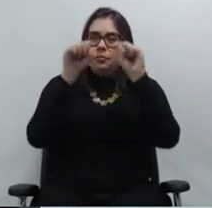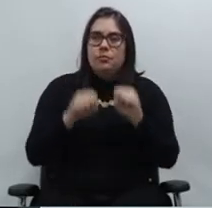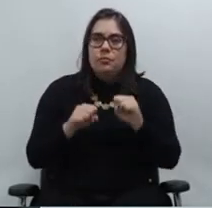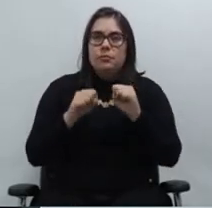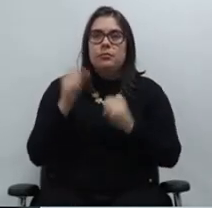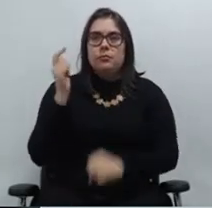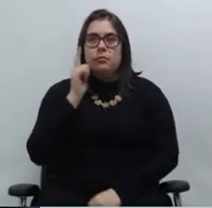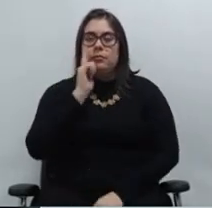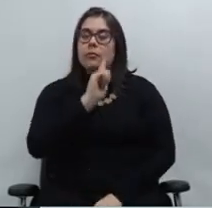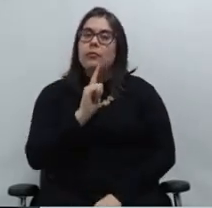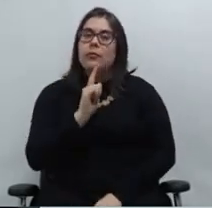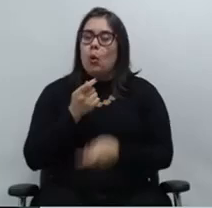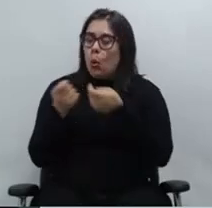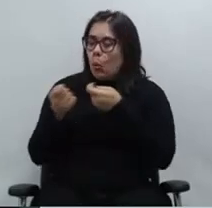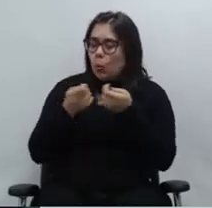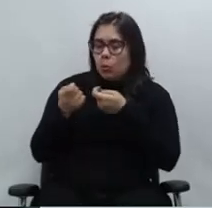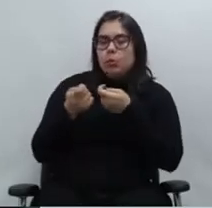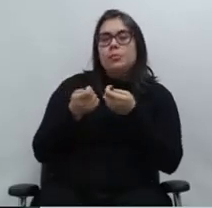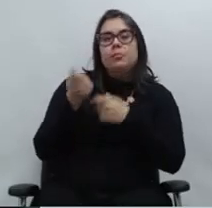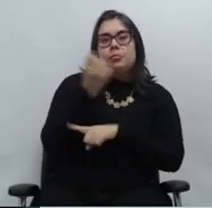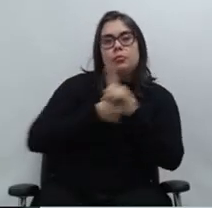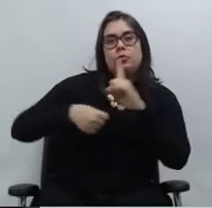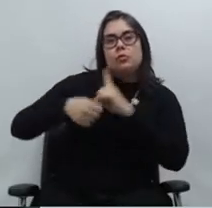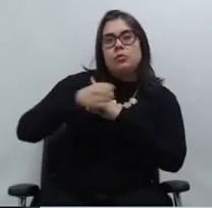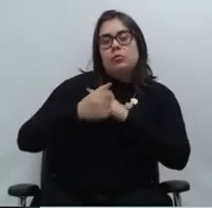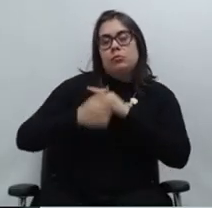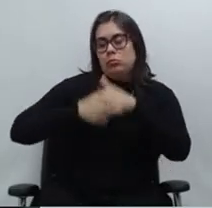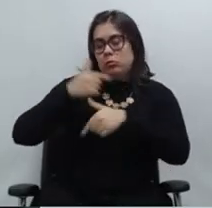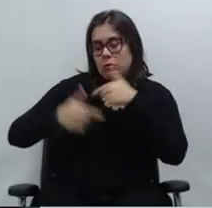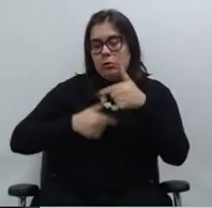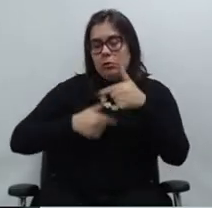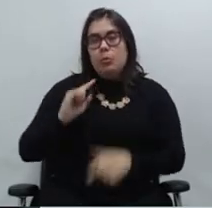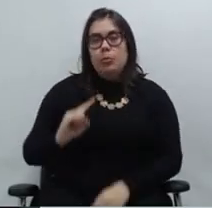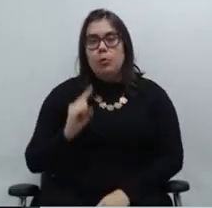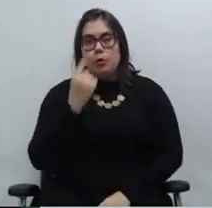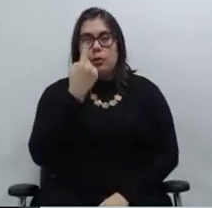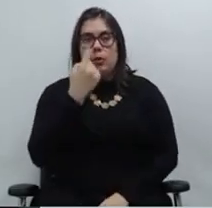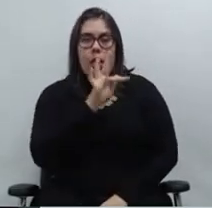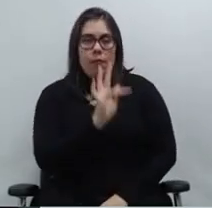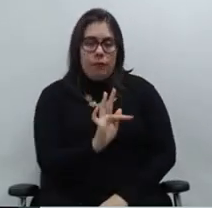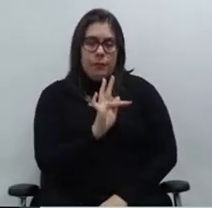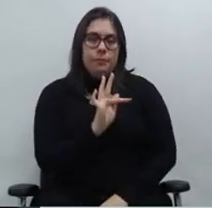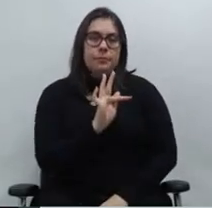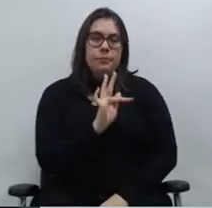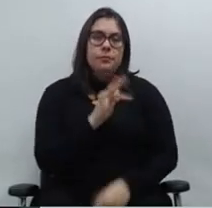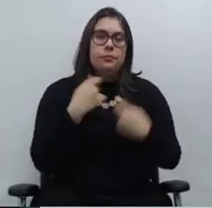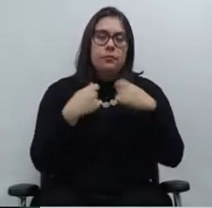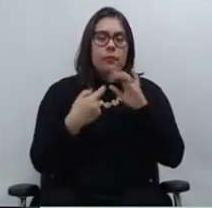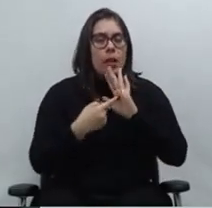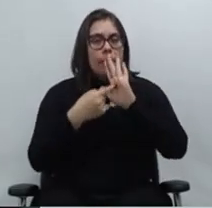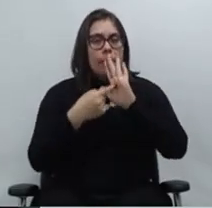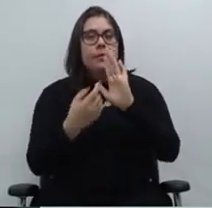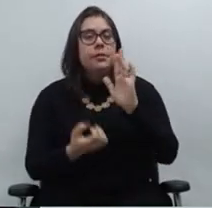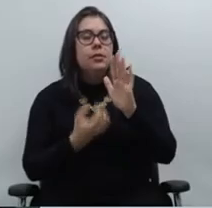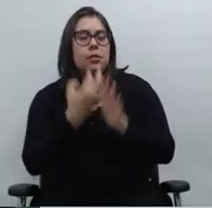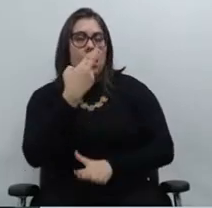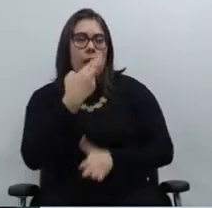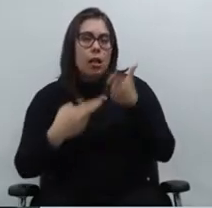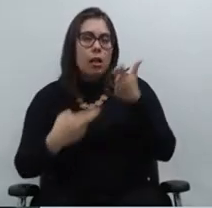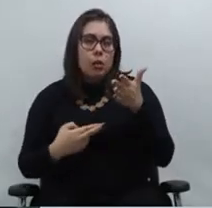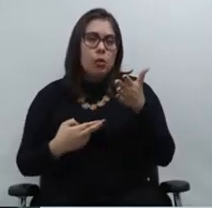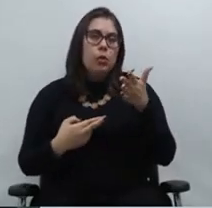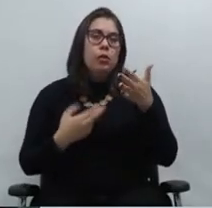fim de permitir o amplo controle social do plano de atuação. Por último, item F. seja apresentado o relatório ao final